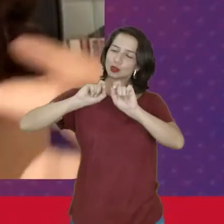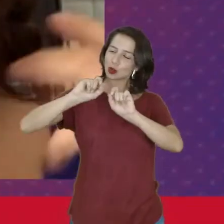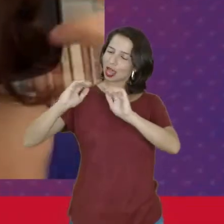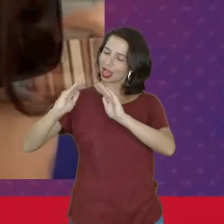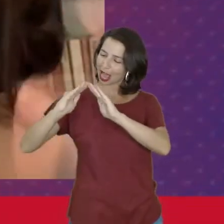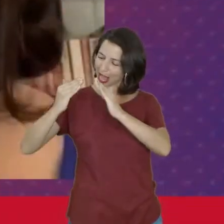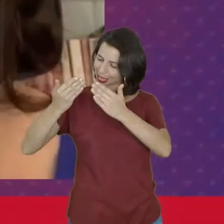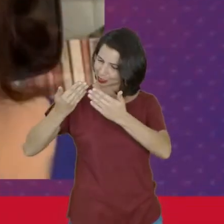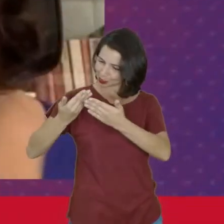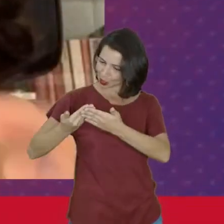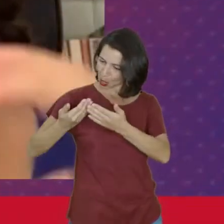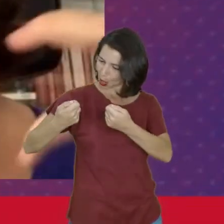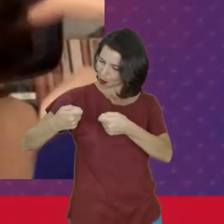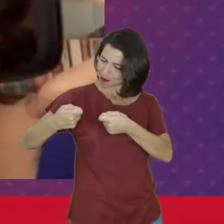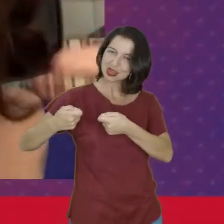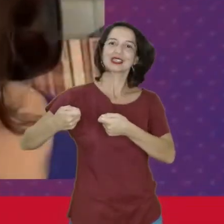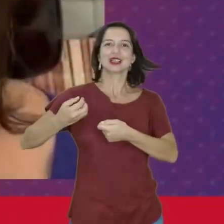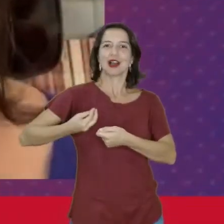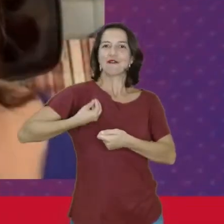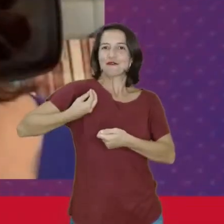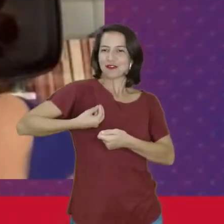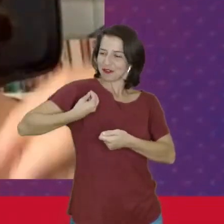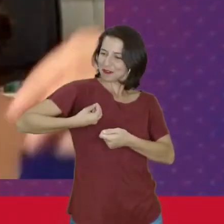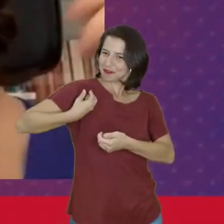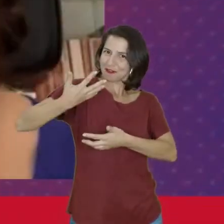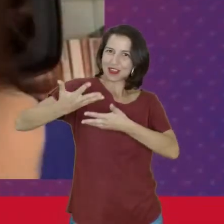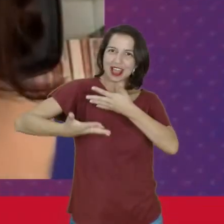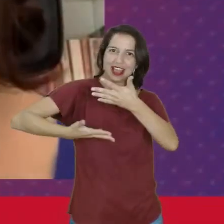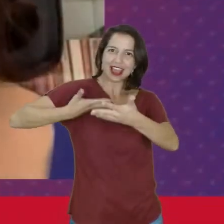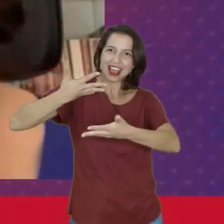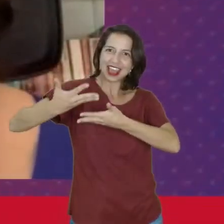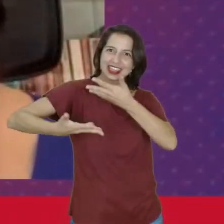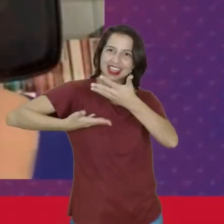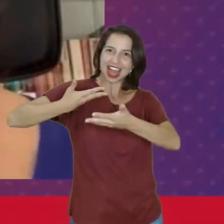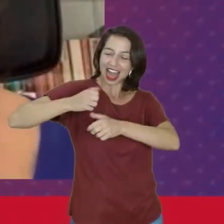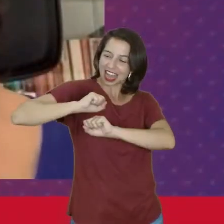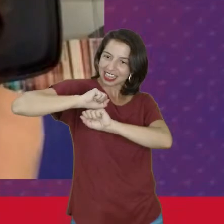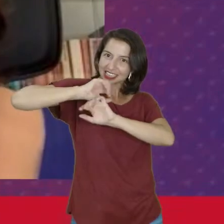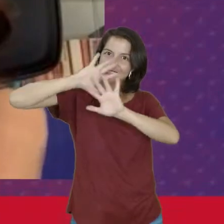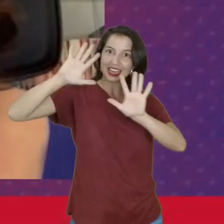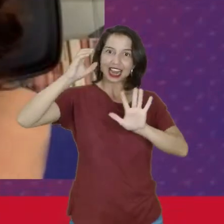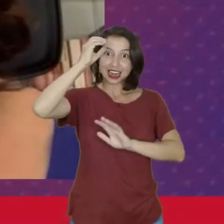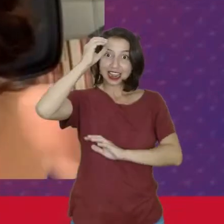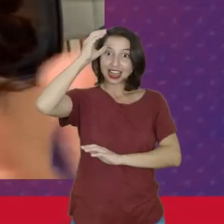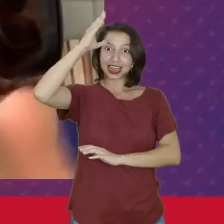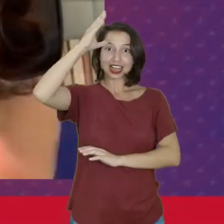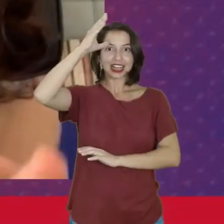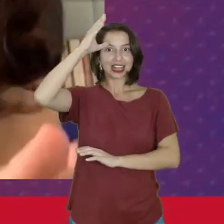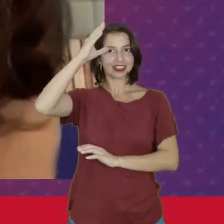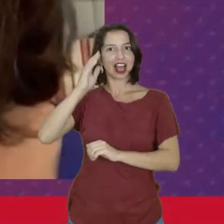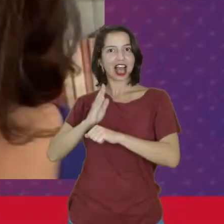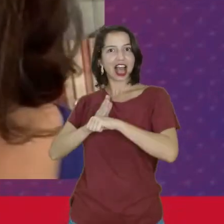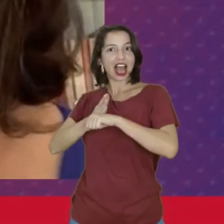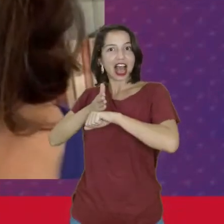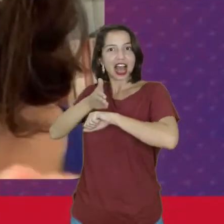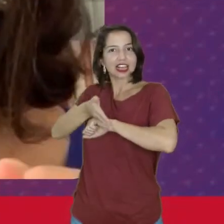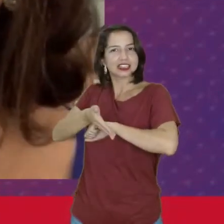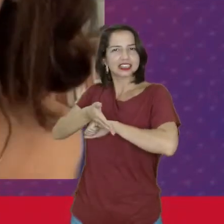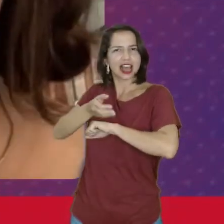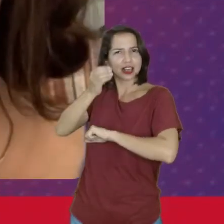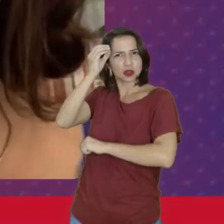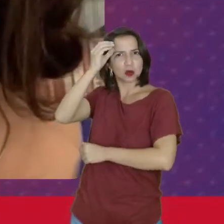de esclarecimento, de diálogo, de acesso à ciência e aos valores. E as